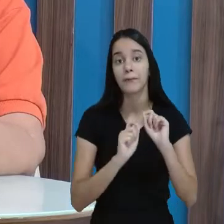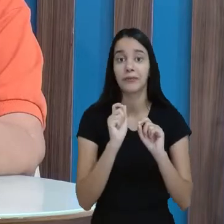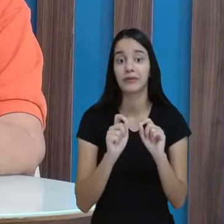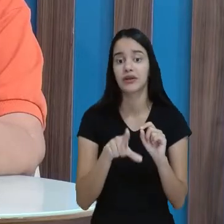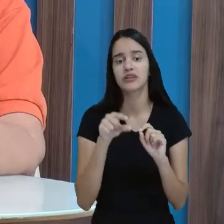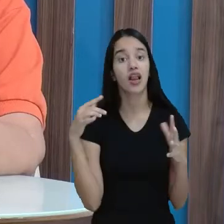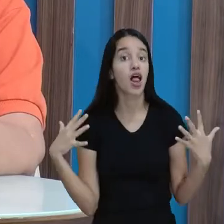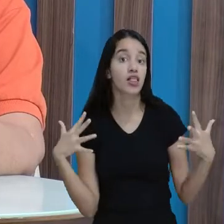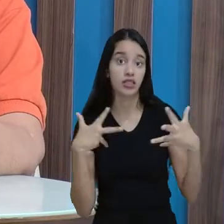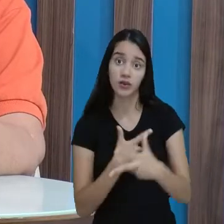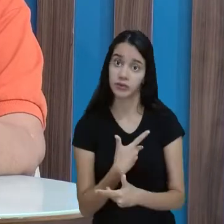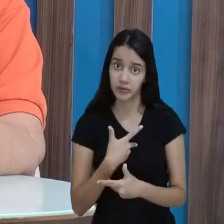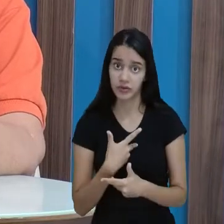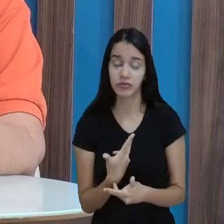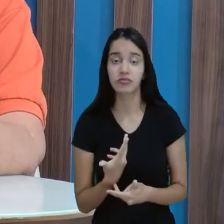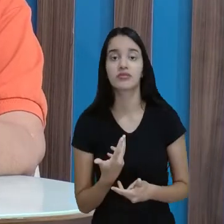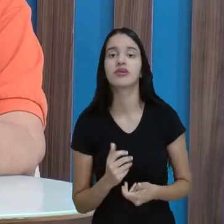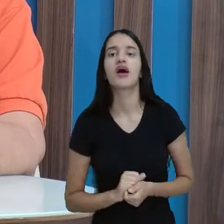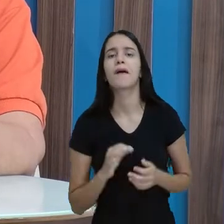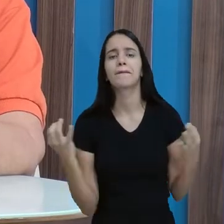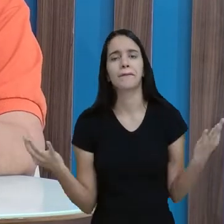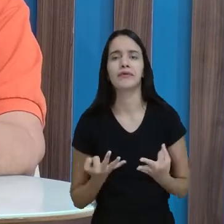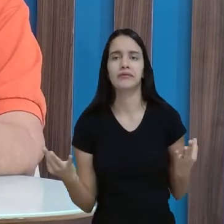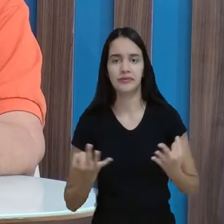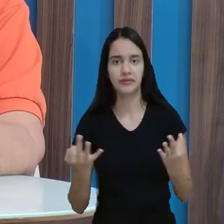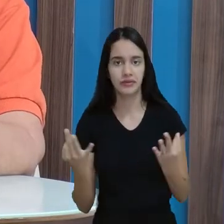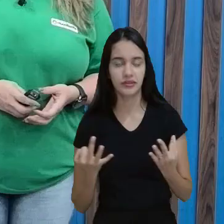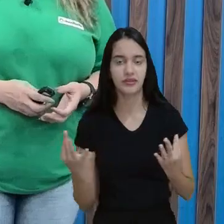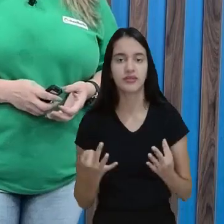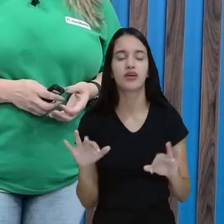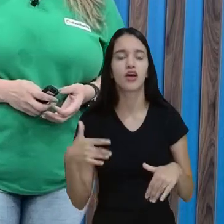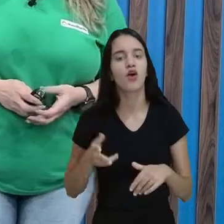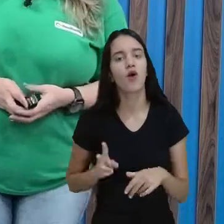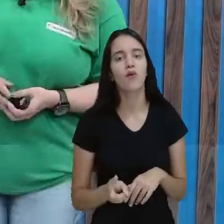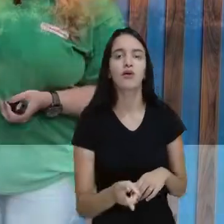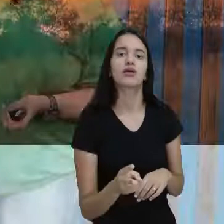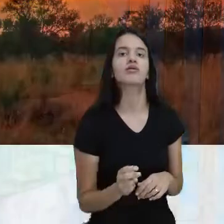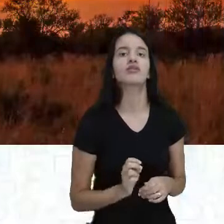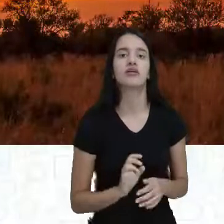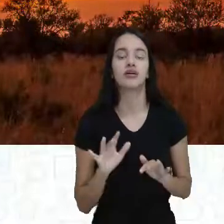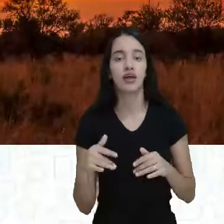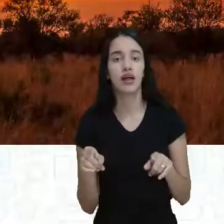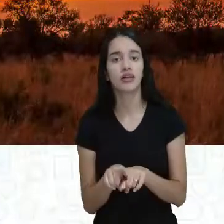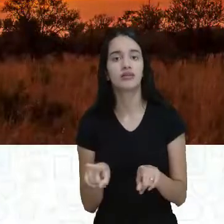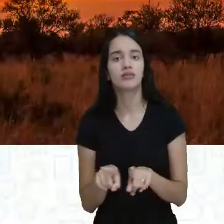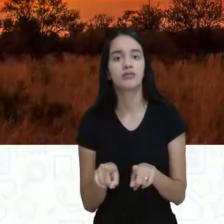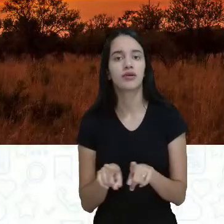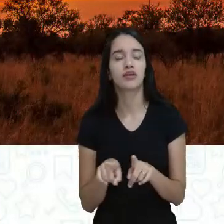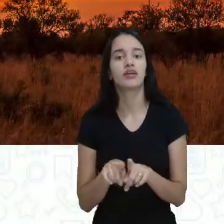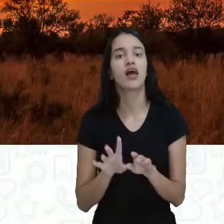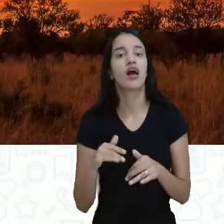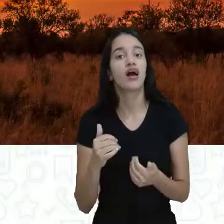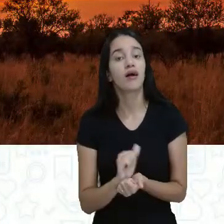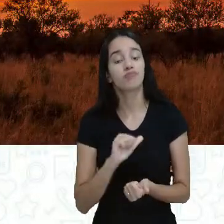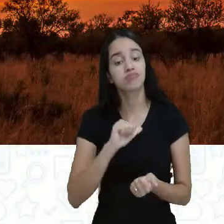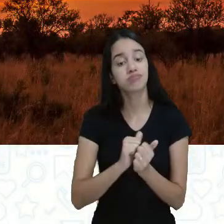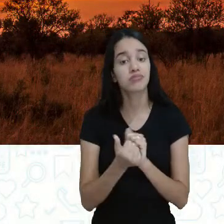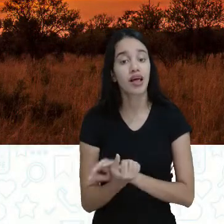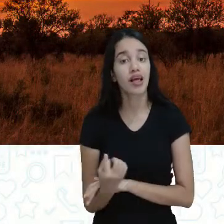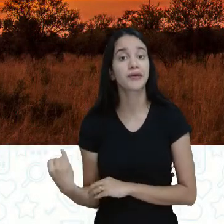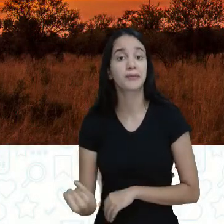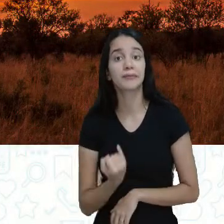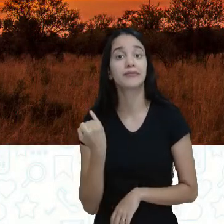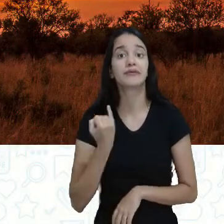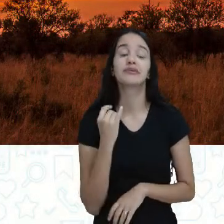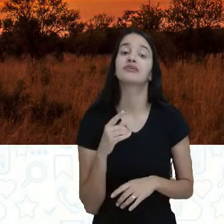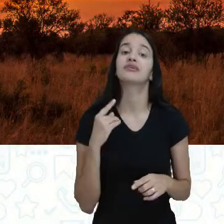seleção natural, não é isso? Perfeito. Então, continuando aí, né? A manutenção da diversidade genética é importante,